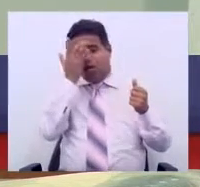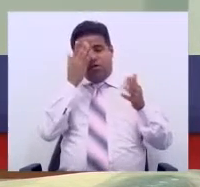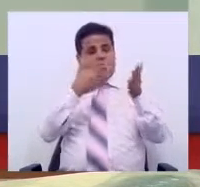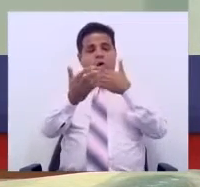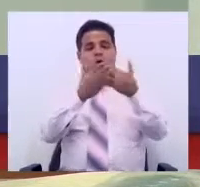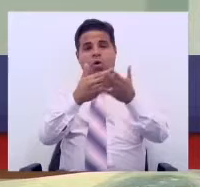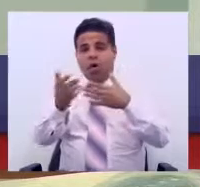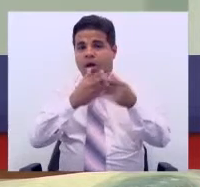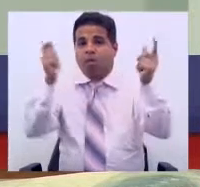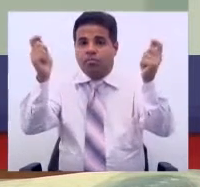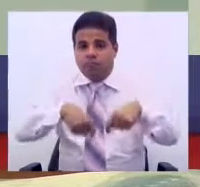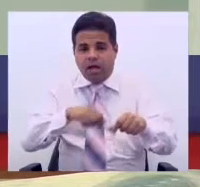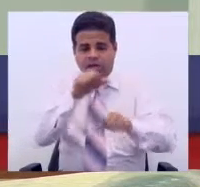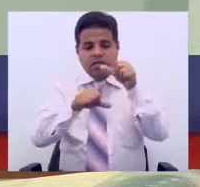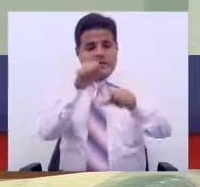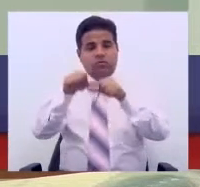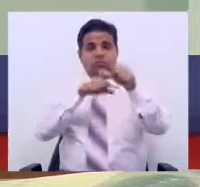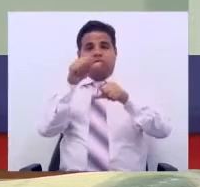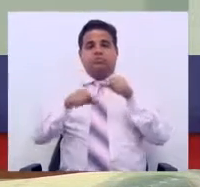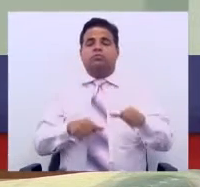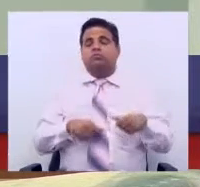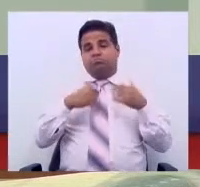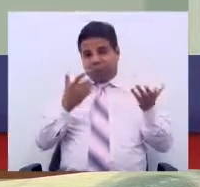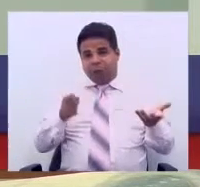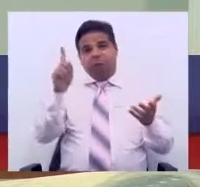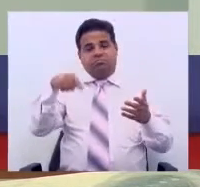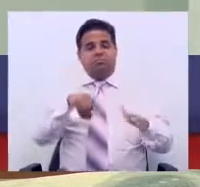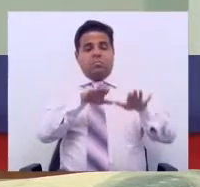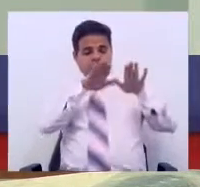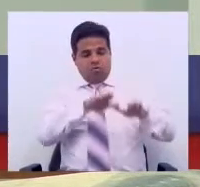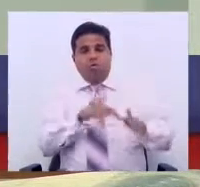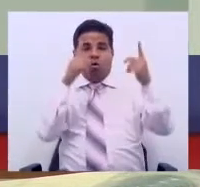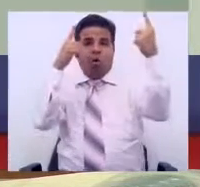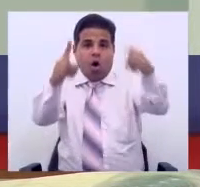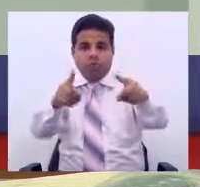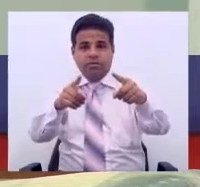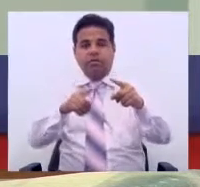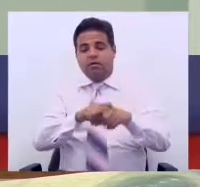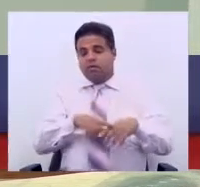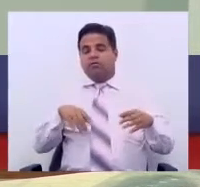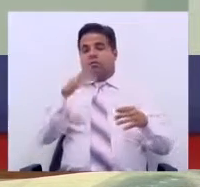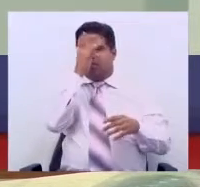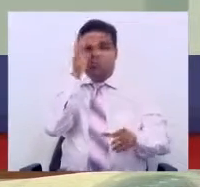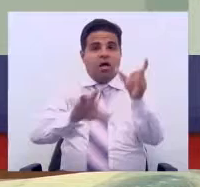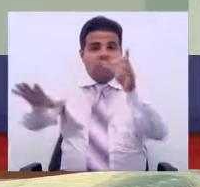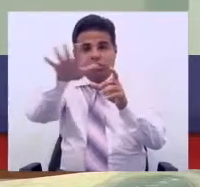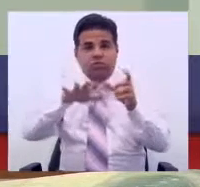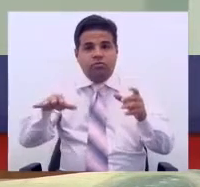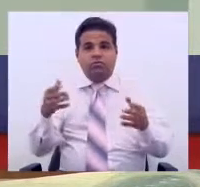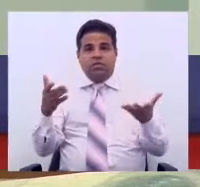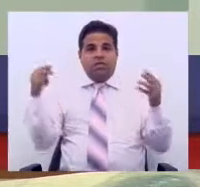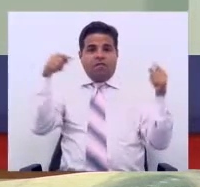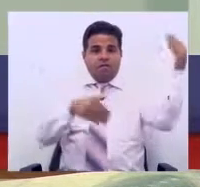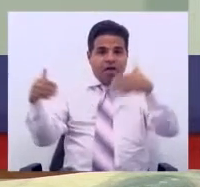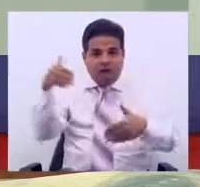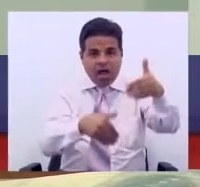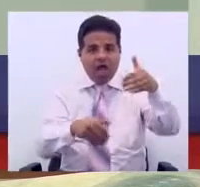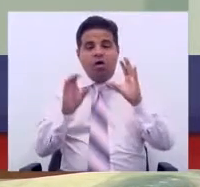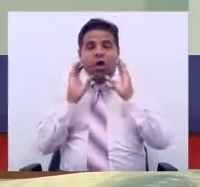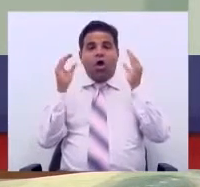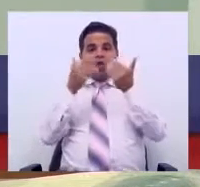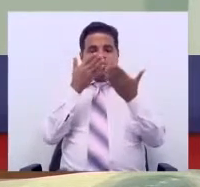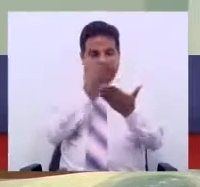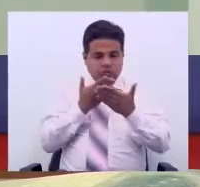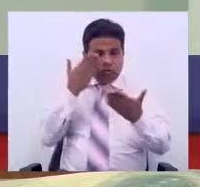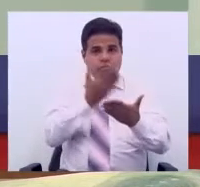qualquer possibilidade de reajuste de subsídios vão contra o que as pessoas que vieram aqui, a comissão que este